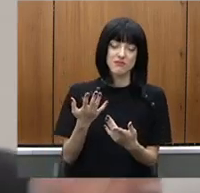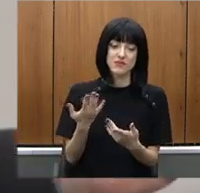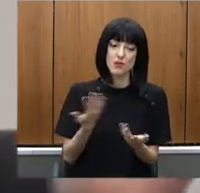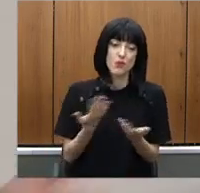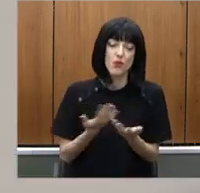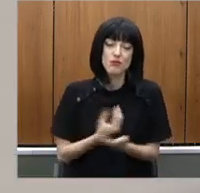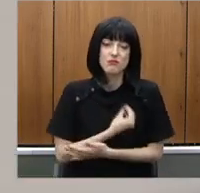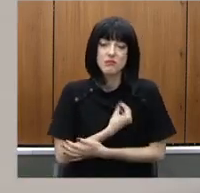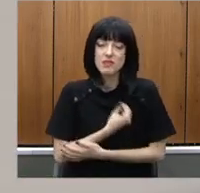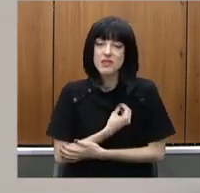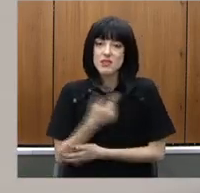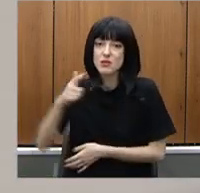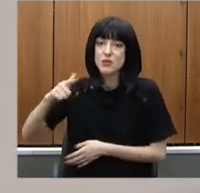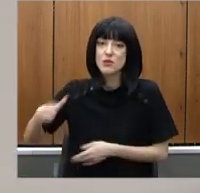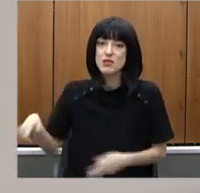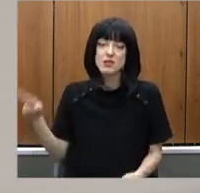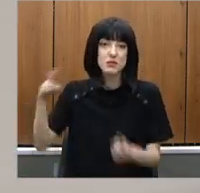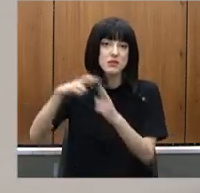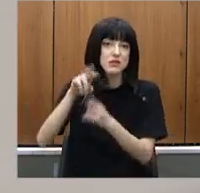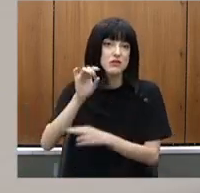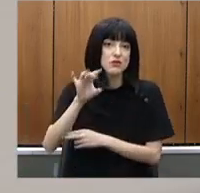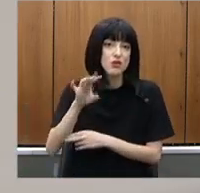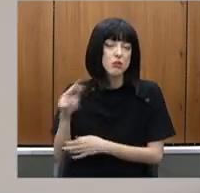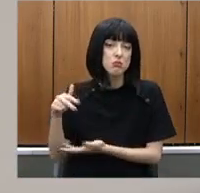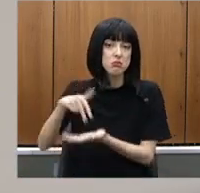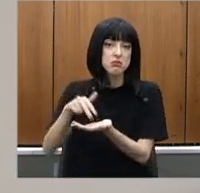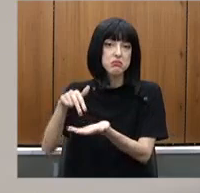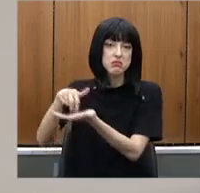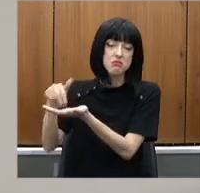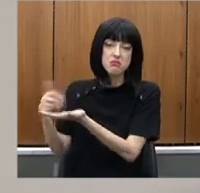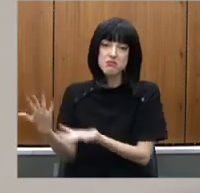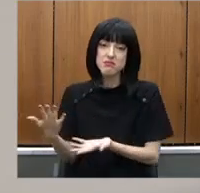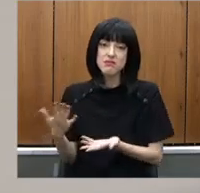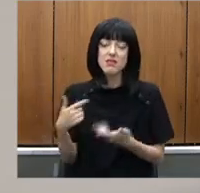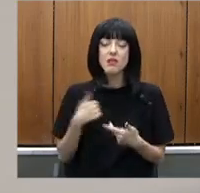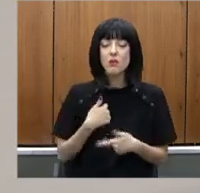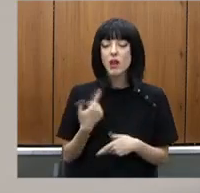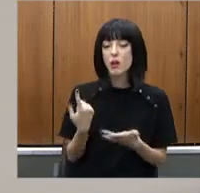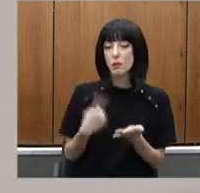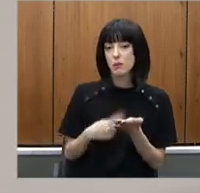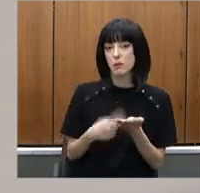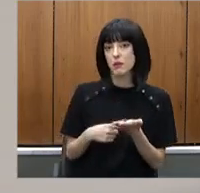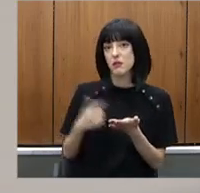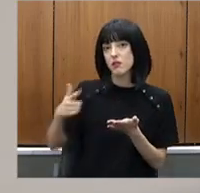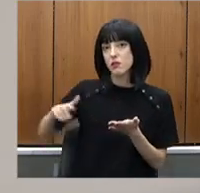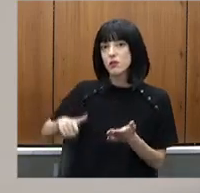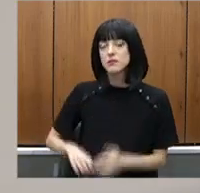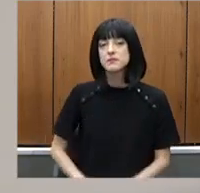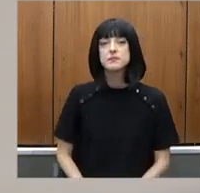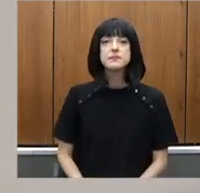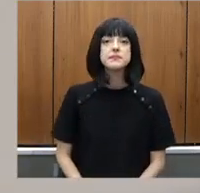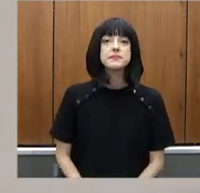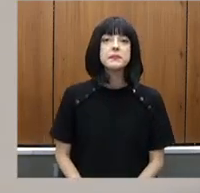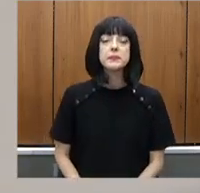os não temos nós viu Comandante O senhor já começa nos progressivo da força mas no máximo